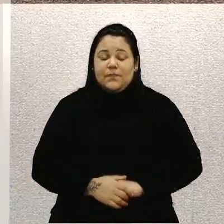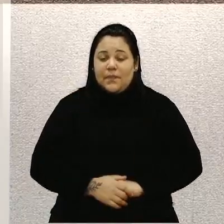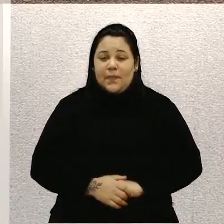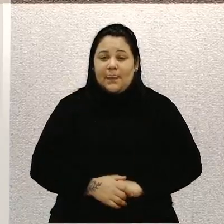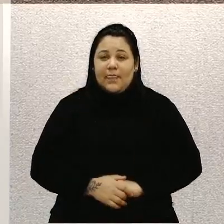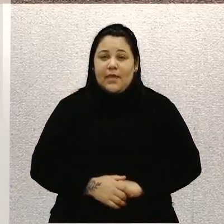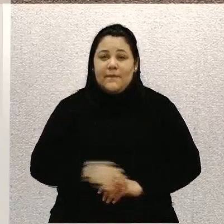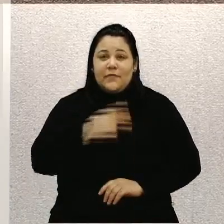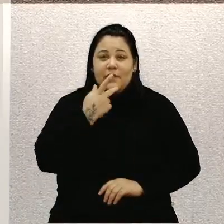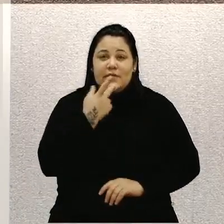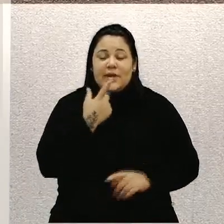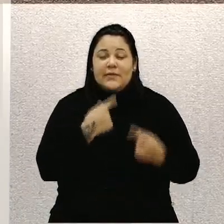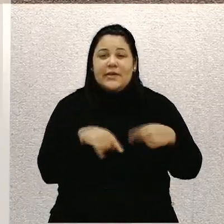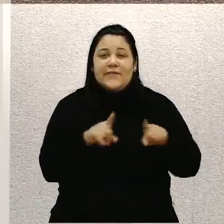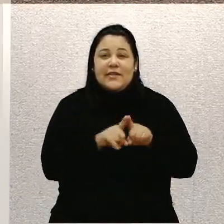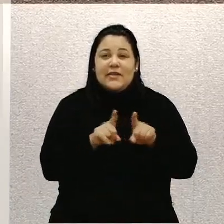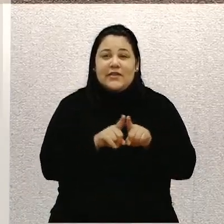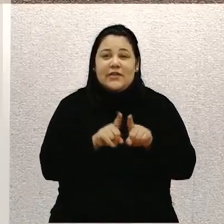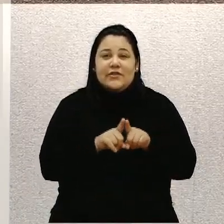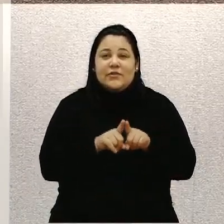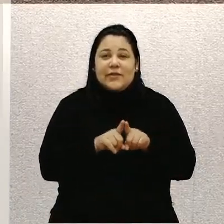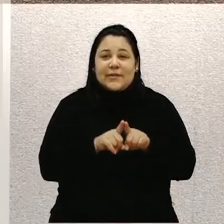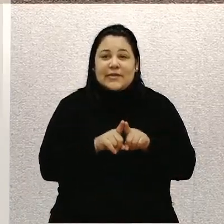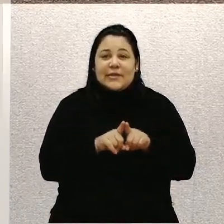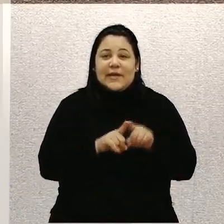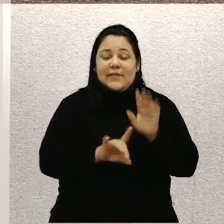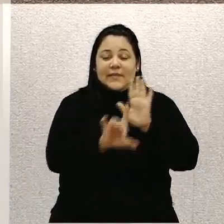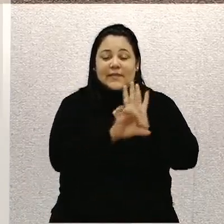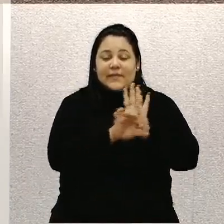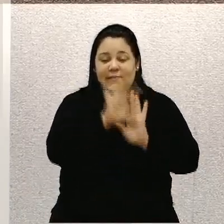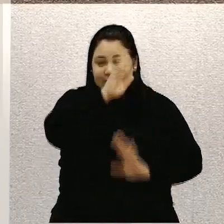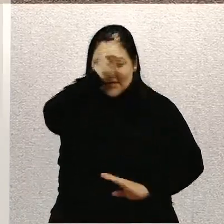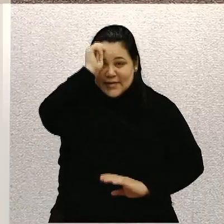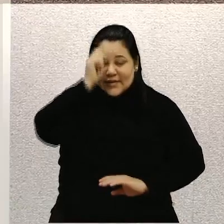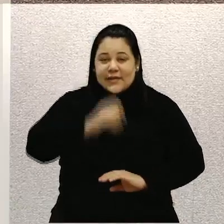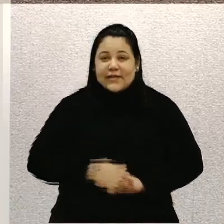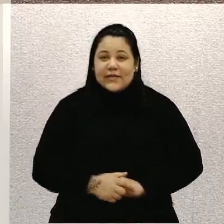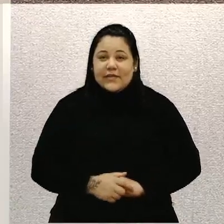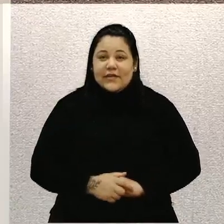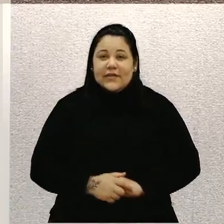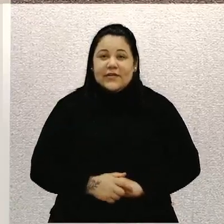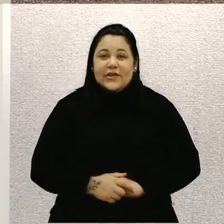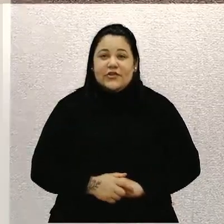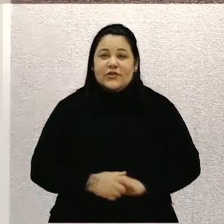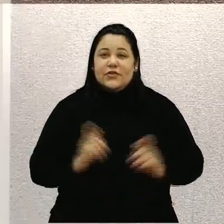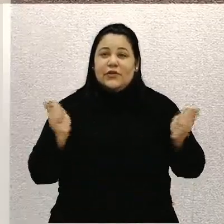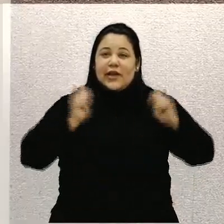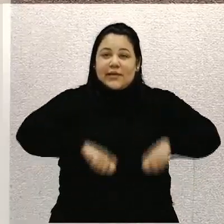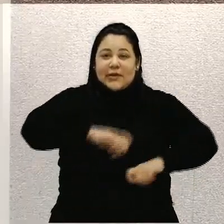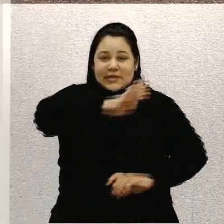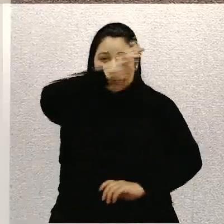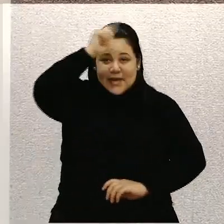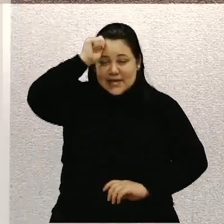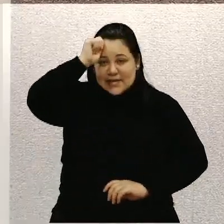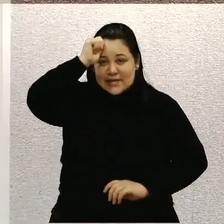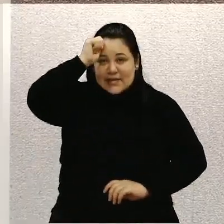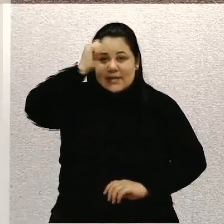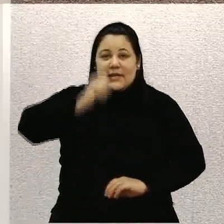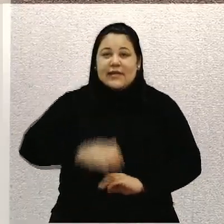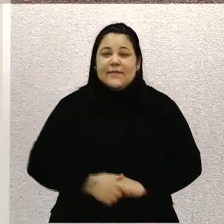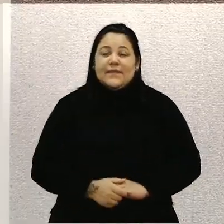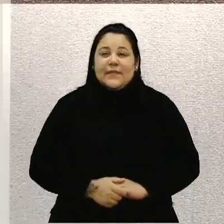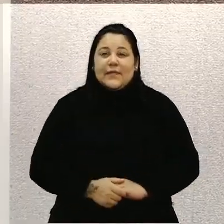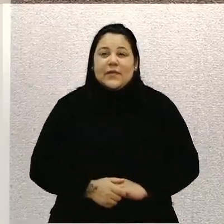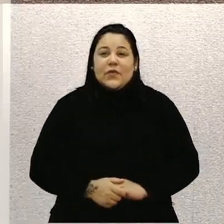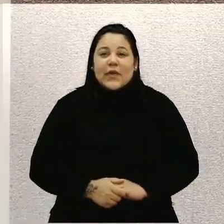na Lei Orgânica Municipal, com base nesses 3 diplomas legais. Afirmou a competência municipal para legislar sobre a